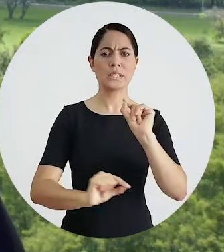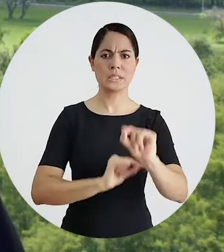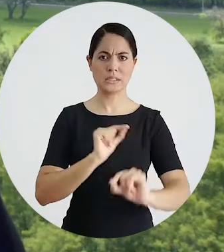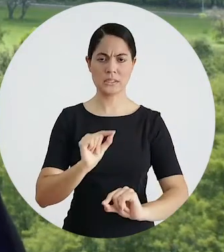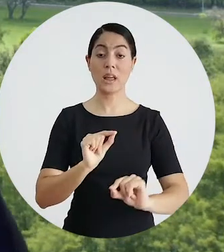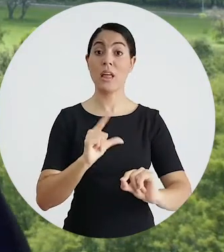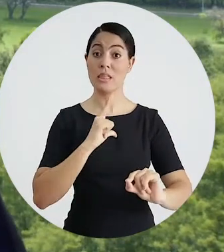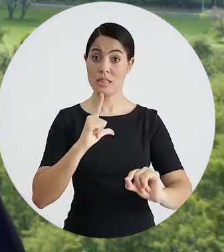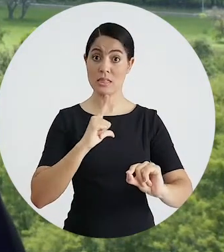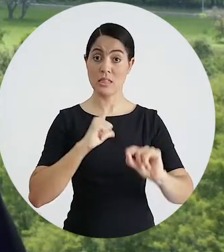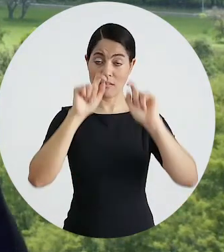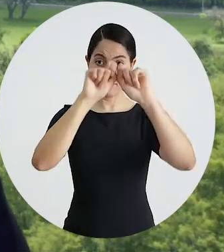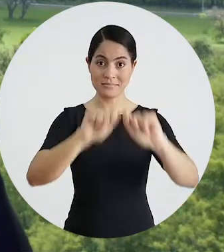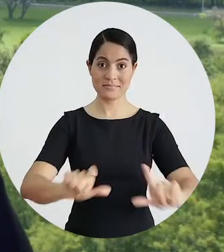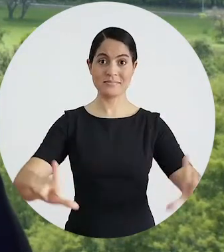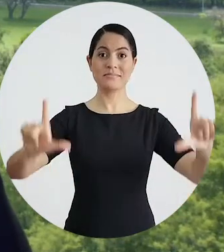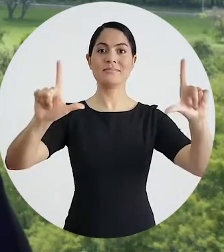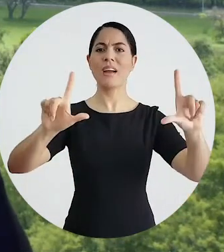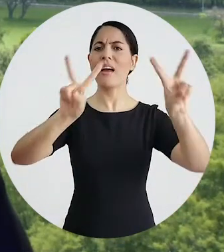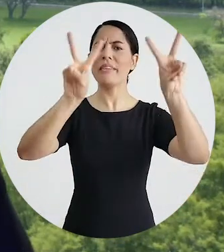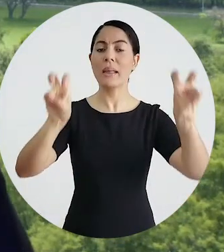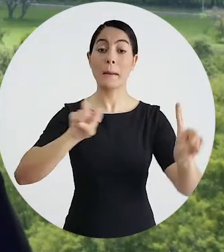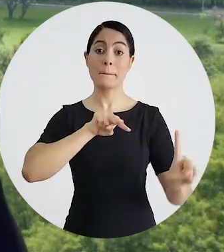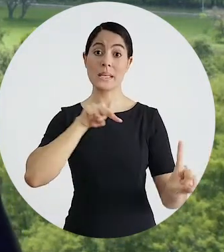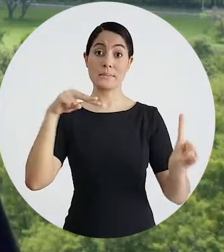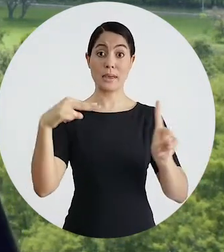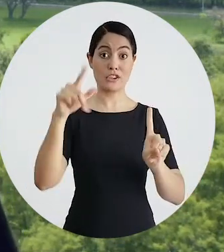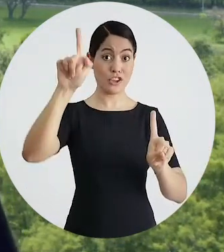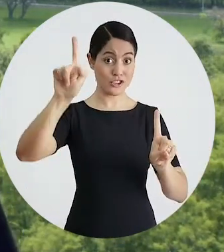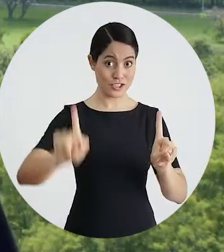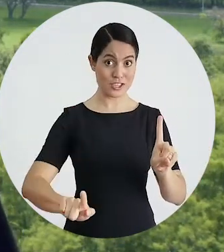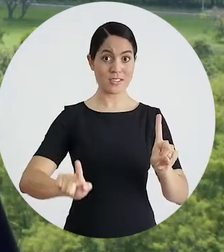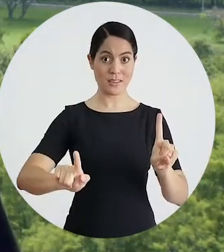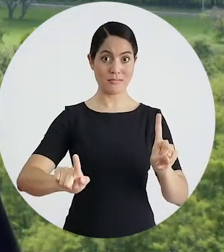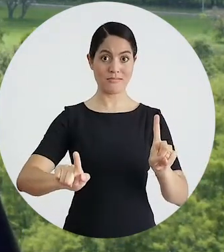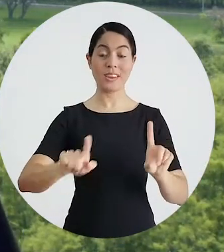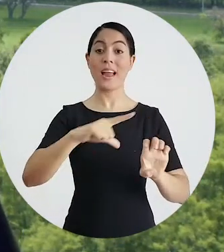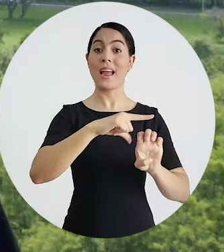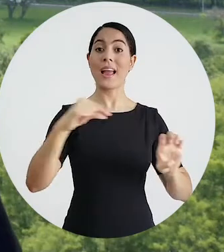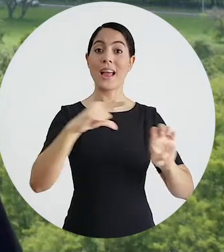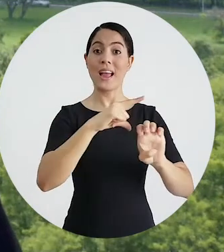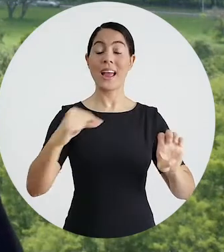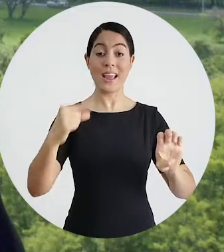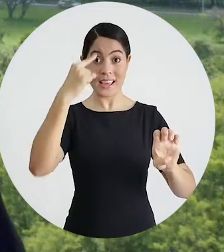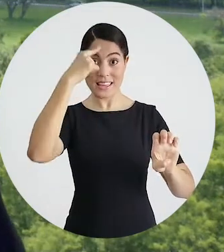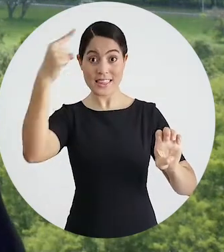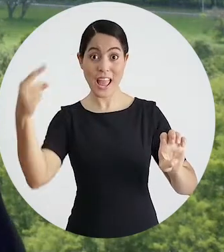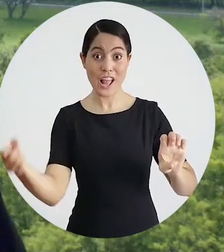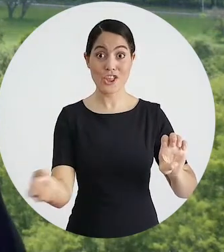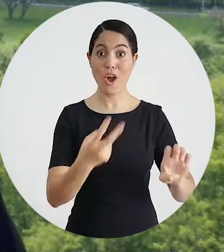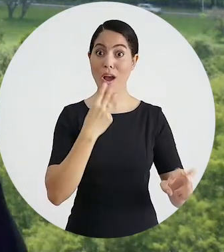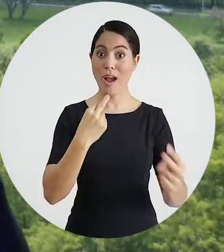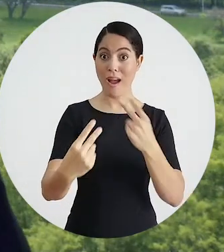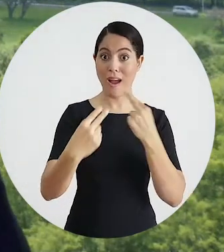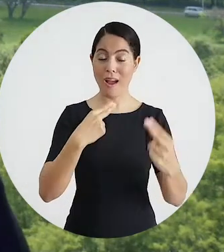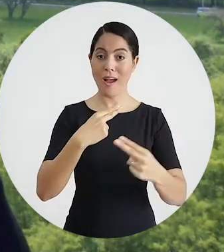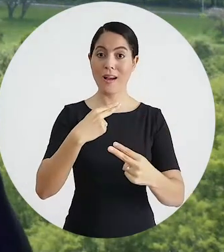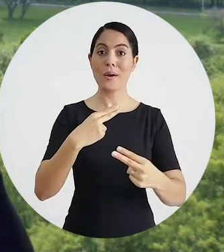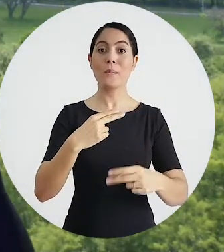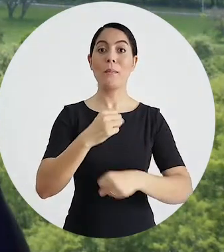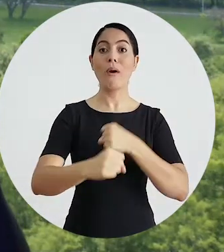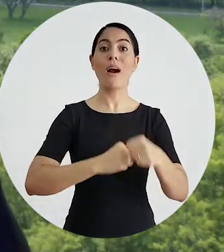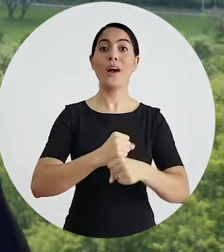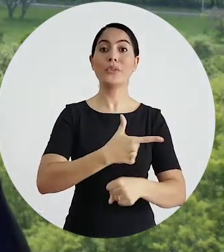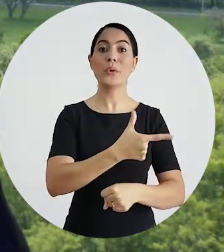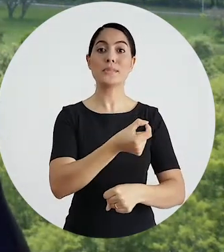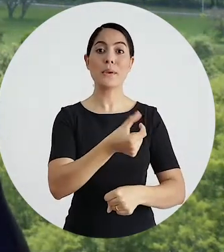último painel do seminário Perspectiva de Gestão, Empreendedorismo e Inovação na Advocacia para 2021.